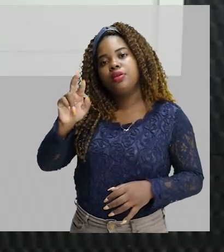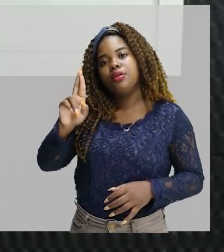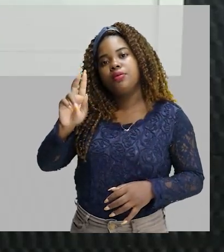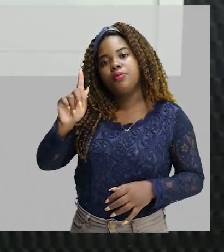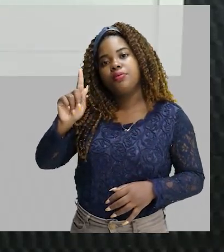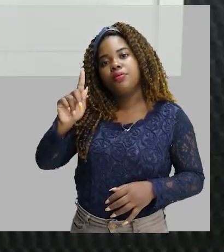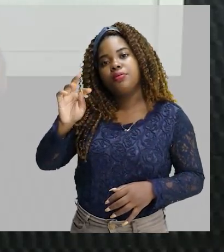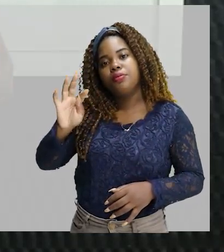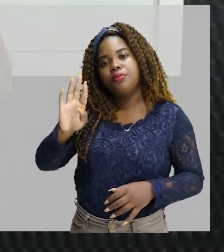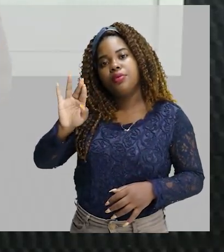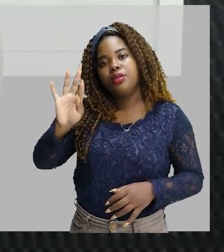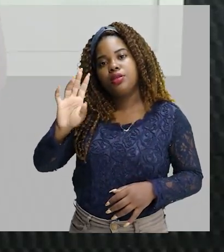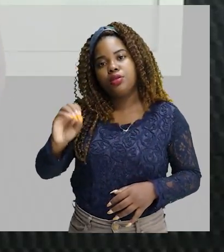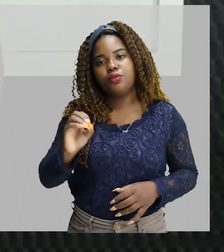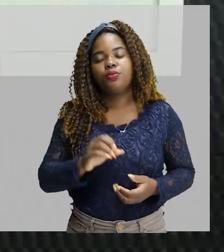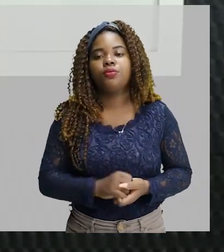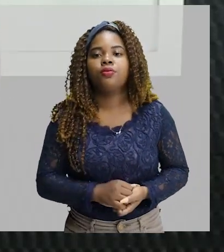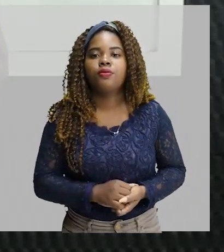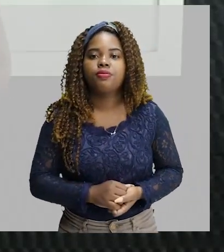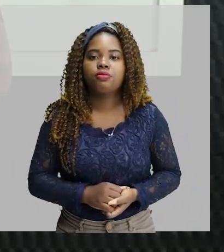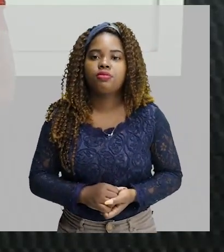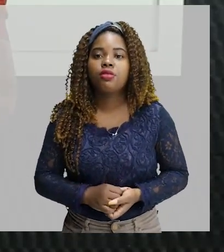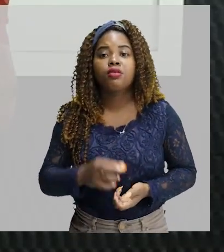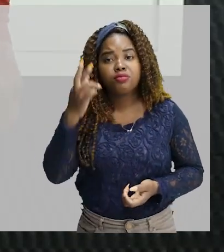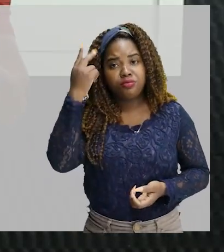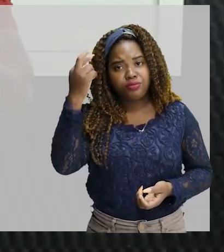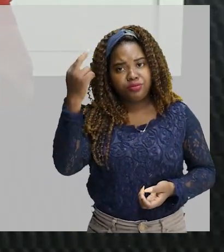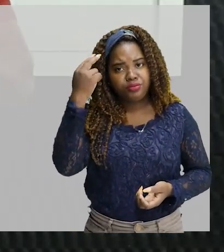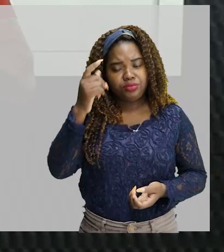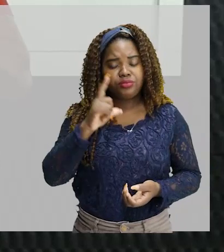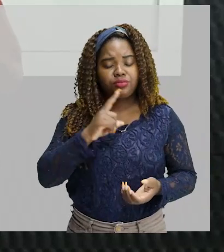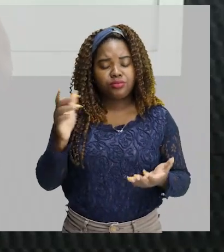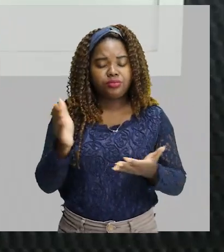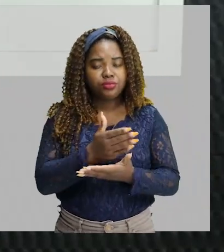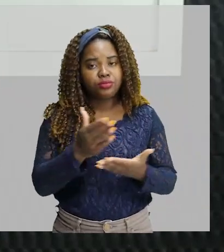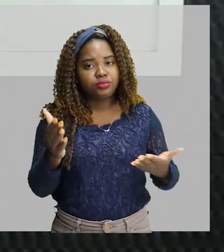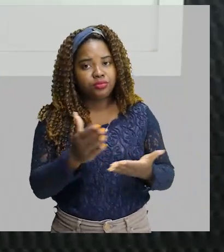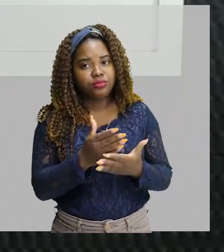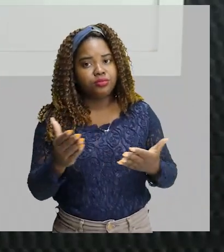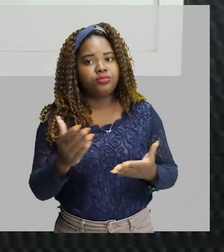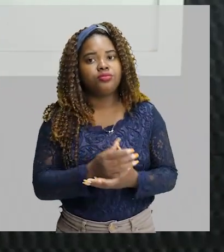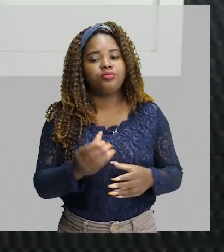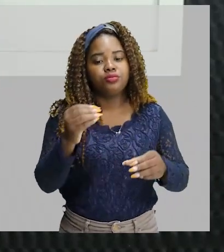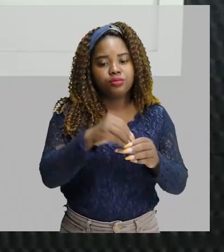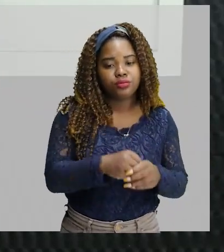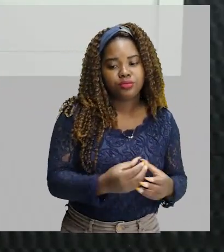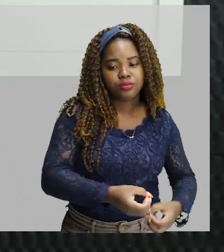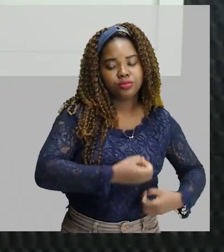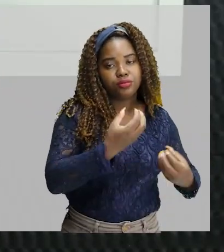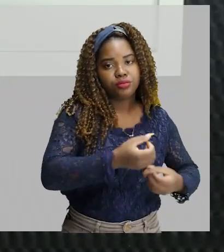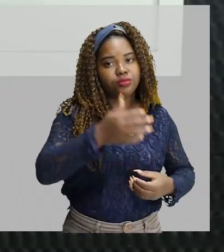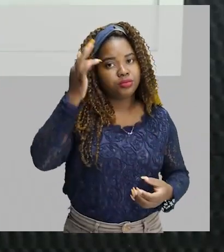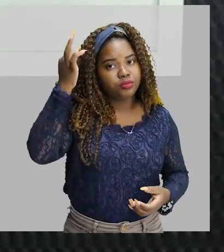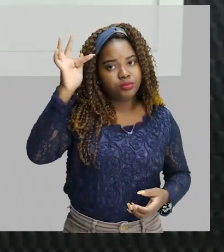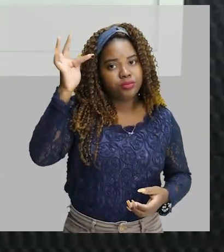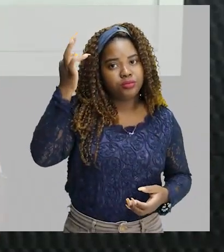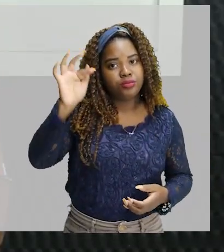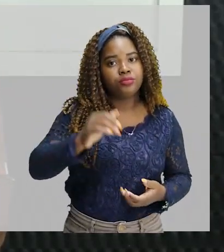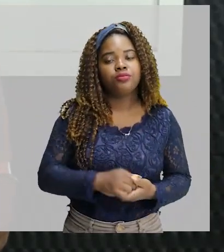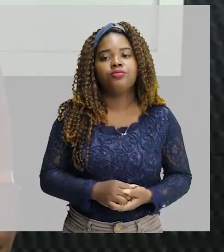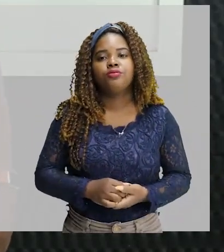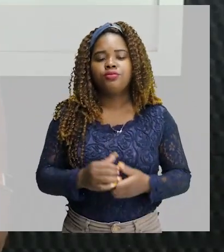histórica, eu vou ali pegar alguns elementos que estão dentro da produção filosófica durante